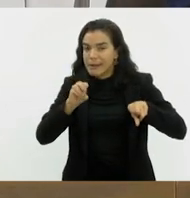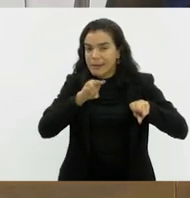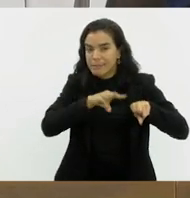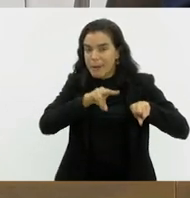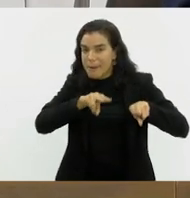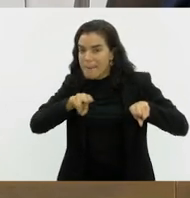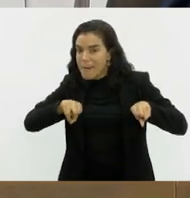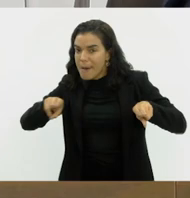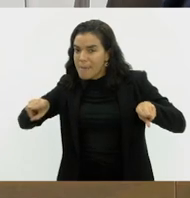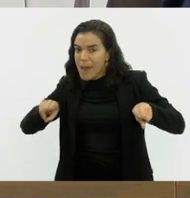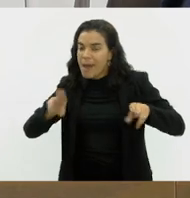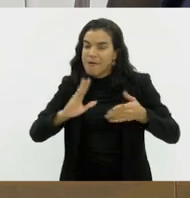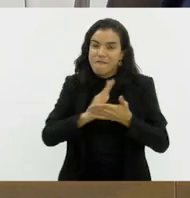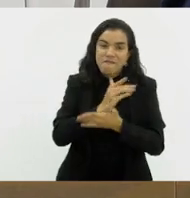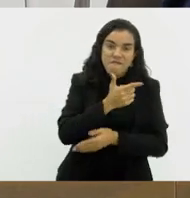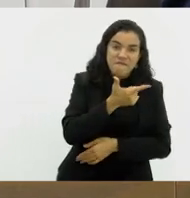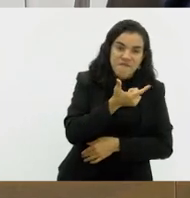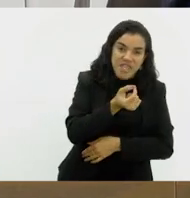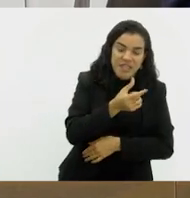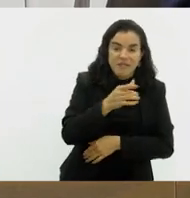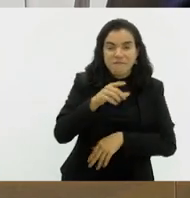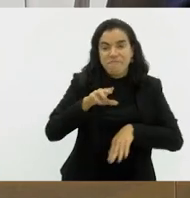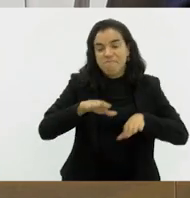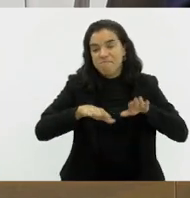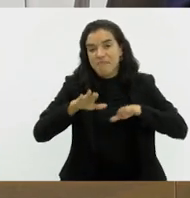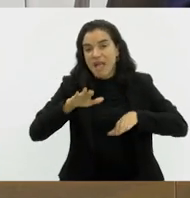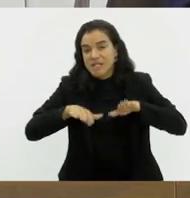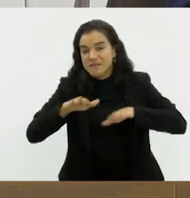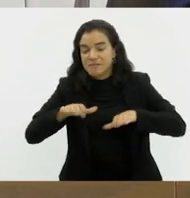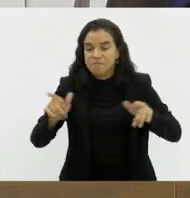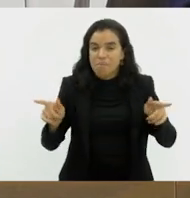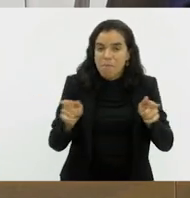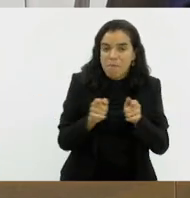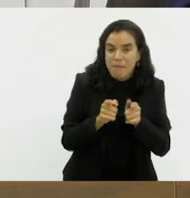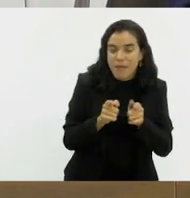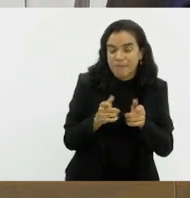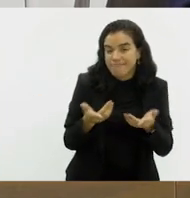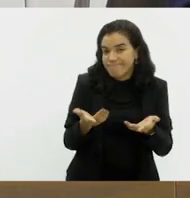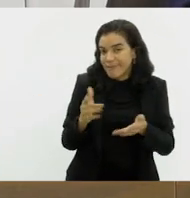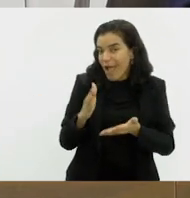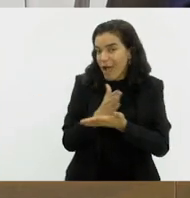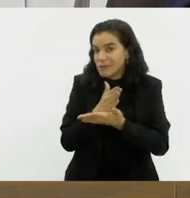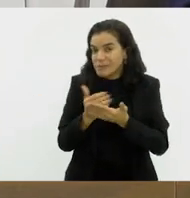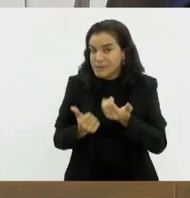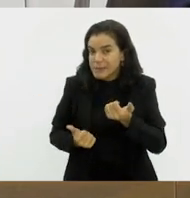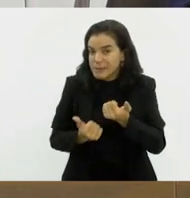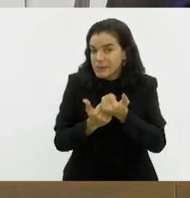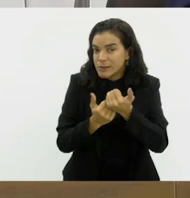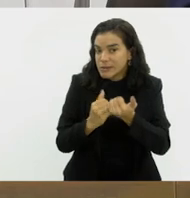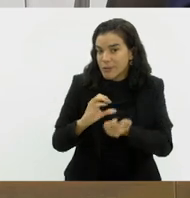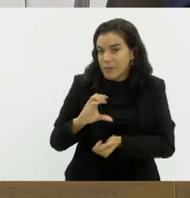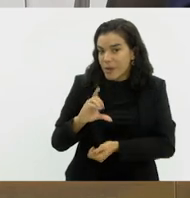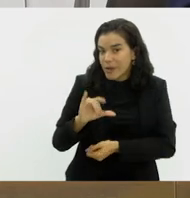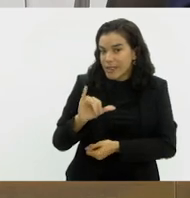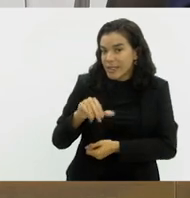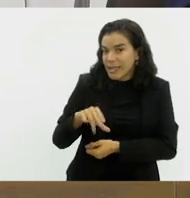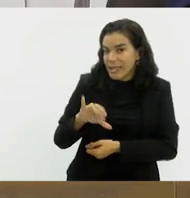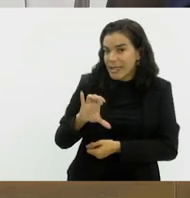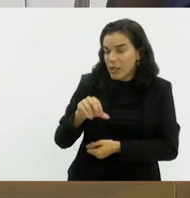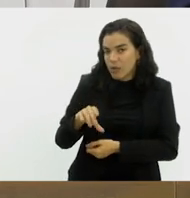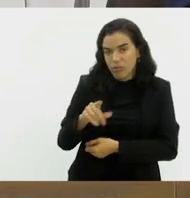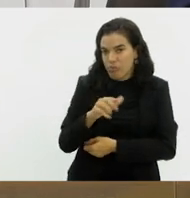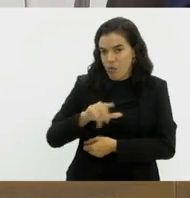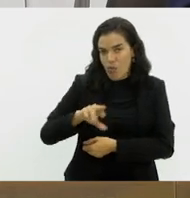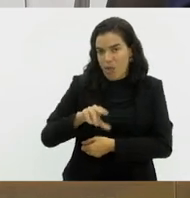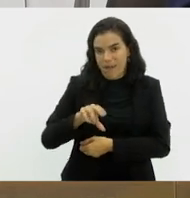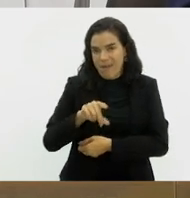né, ocasionalmente, às vezes menos, mas lá estão os pacientes que precisam de algum suporte clínico. Né, eles não estão no sanatório